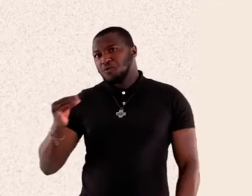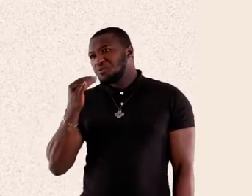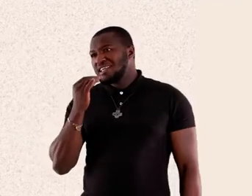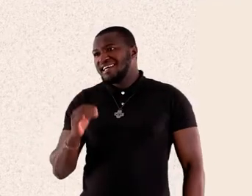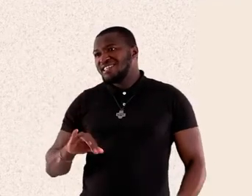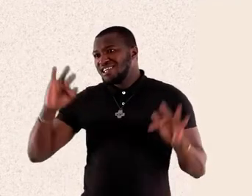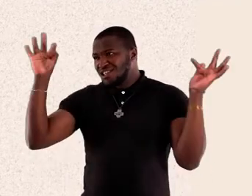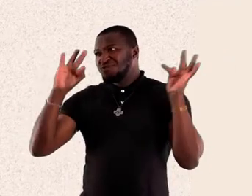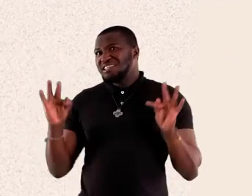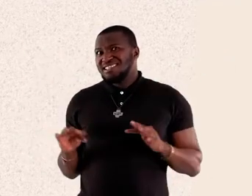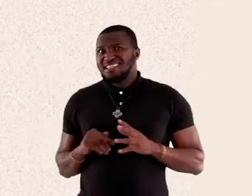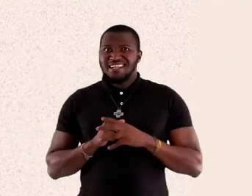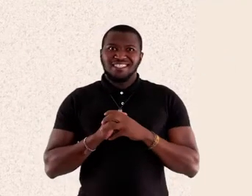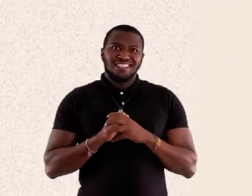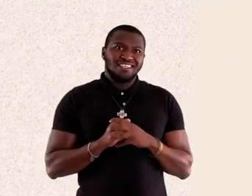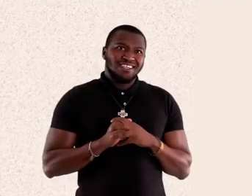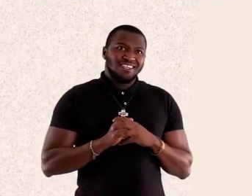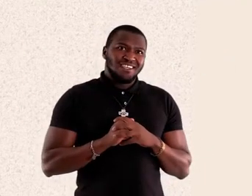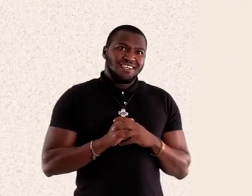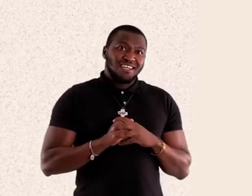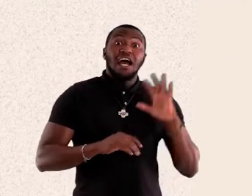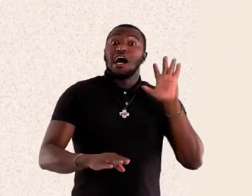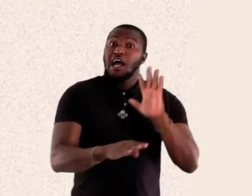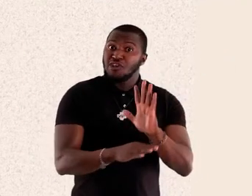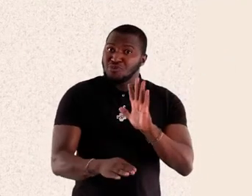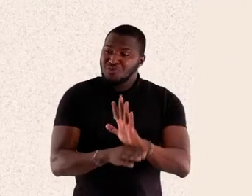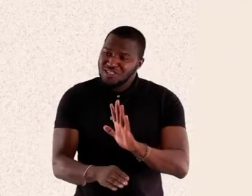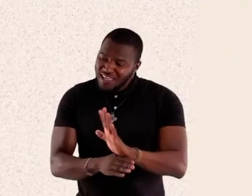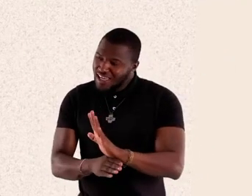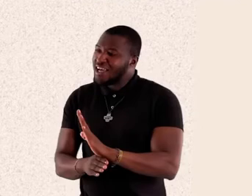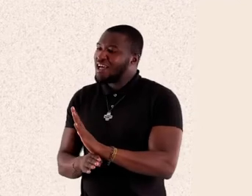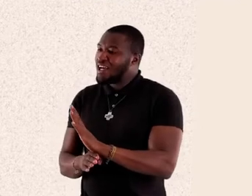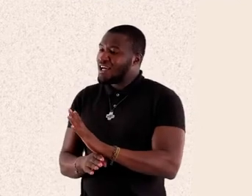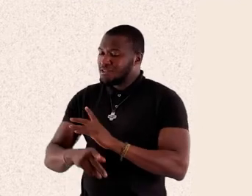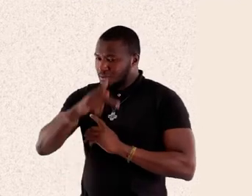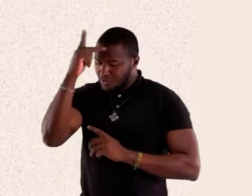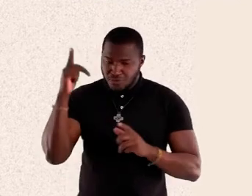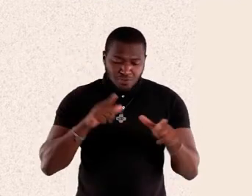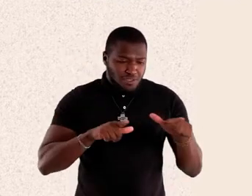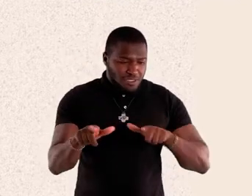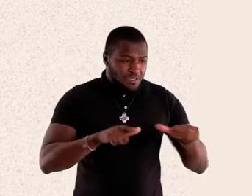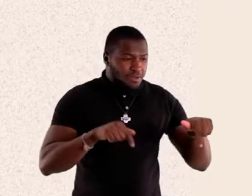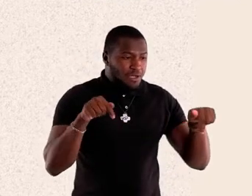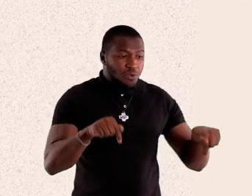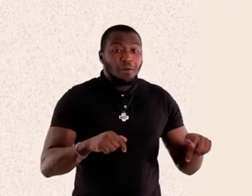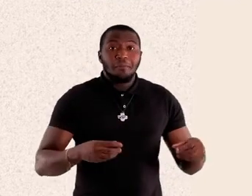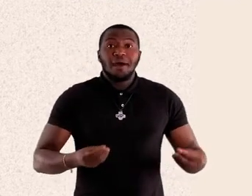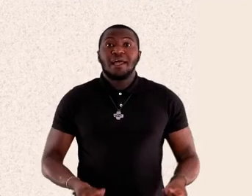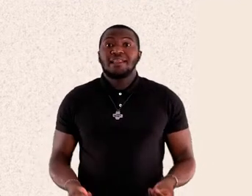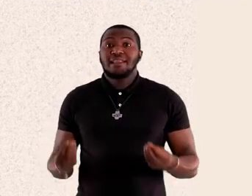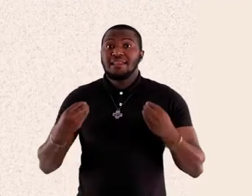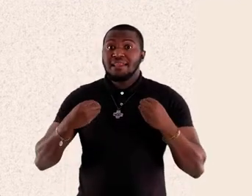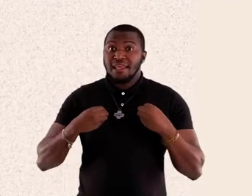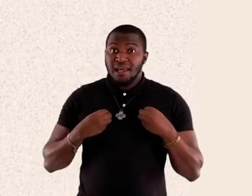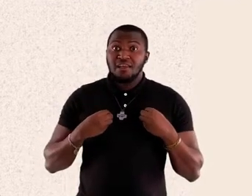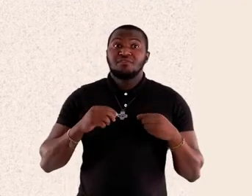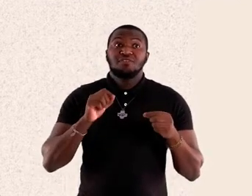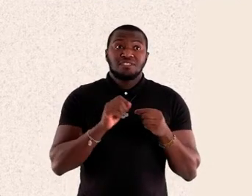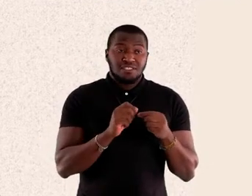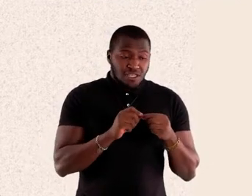grau de felicidade ajudar os funcionários a estabelecer rastrear atividades de bem-estar também às vezes